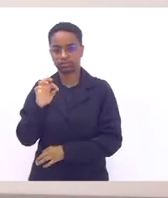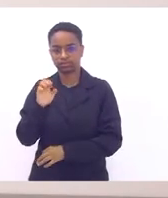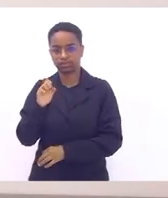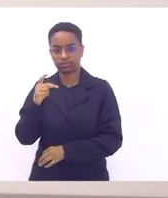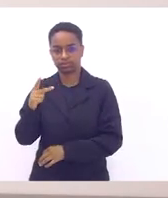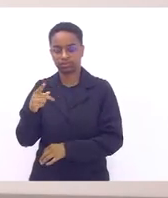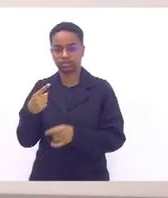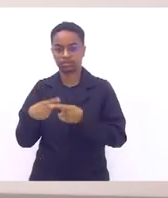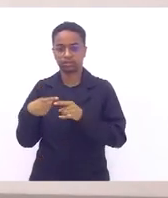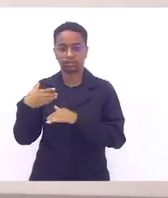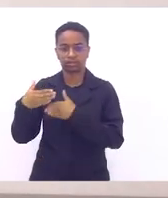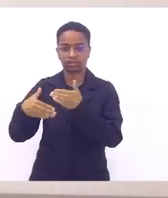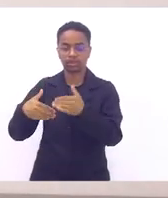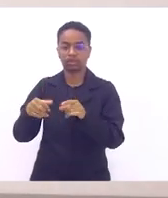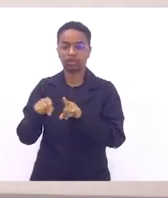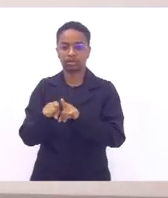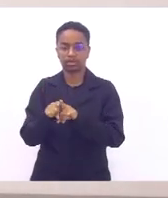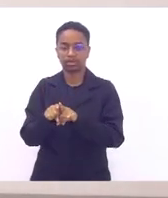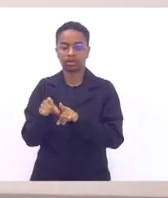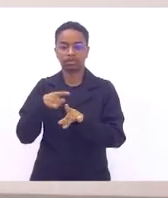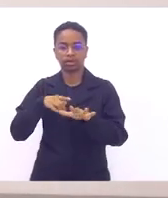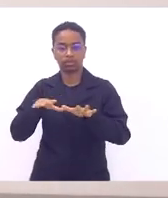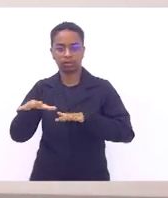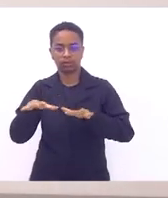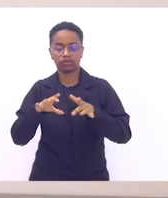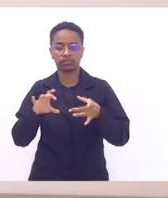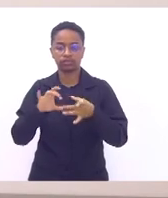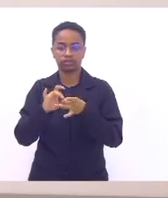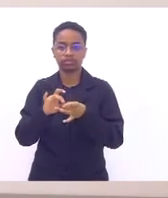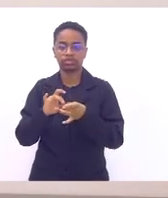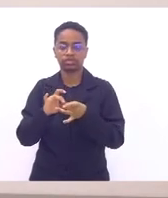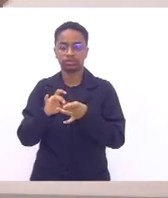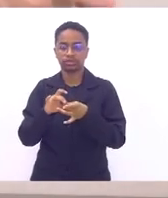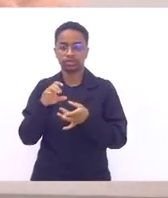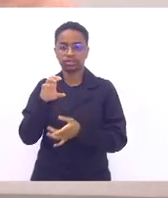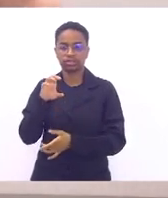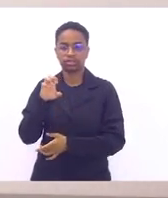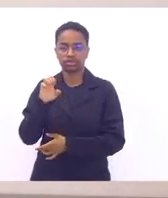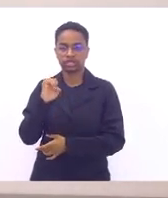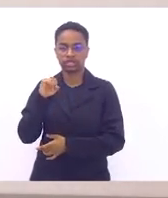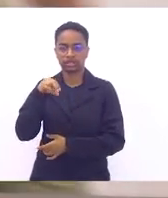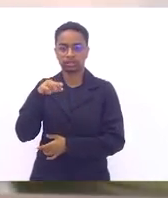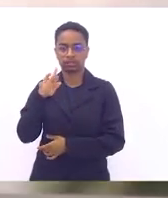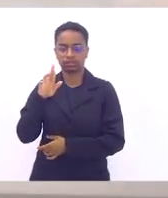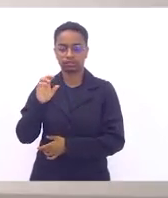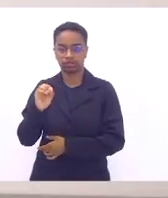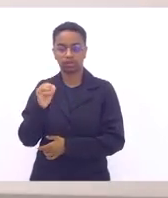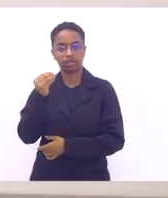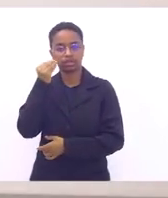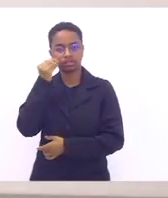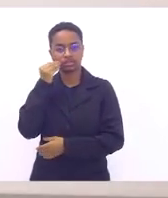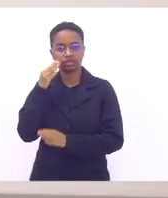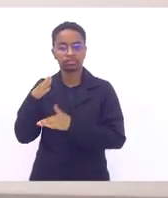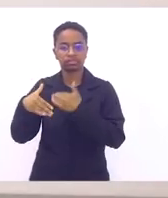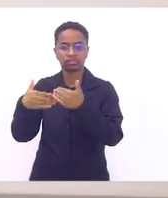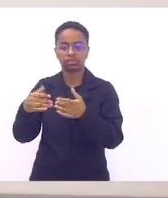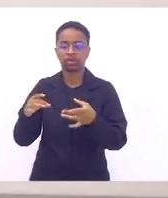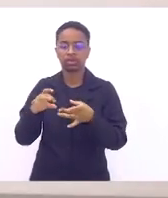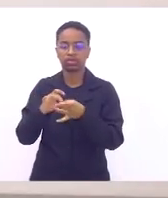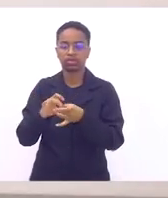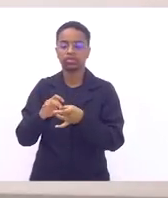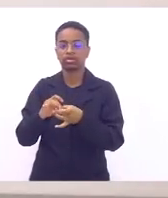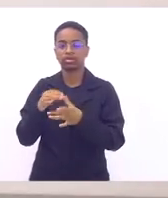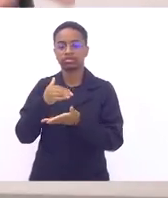em andamento, foi feito um movimento com a CEINFRA para que esse procedimento fosse feito pela Secretaria de Infraestrutura, o